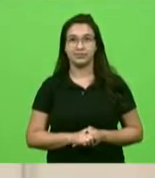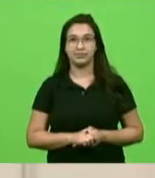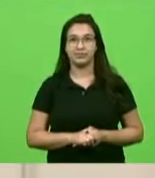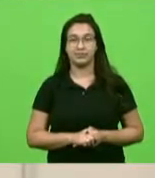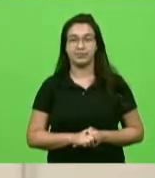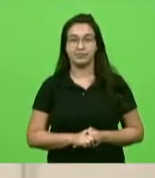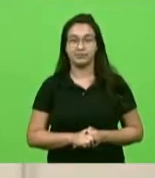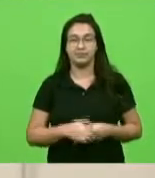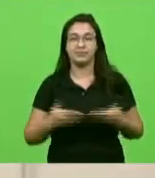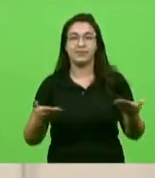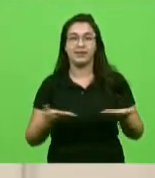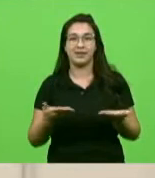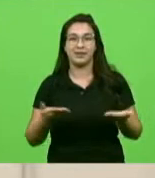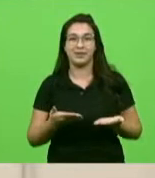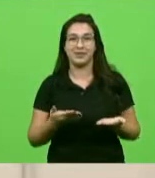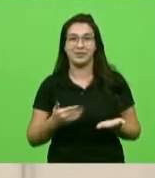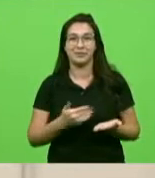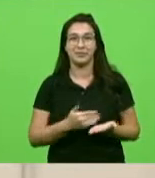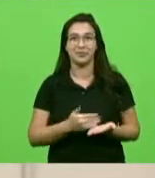Ingresso agora